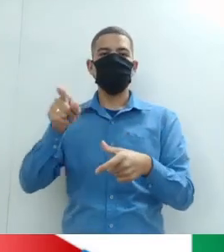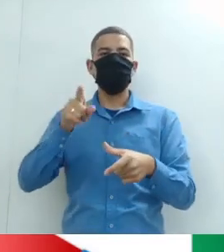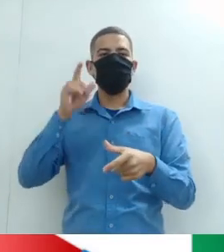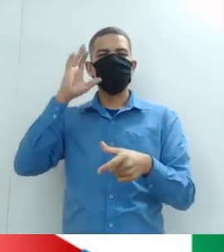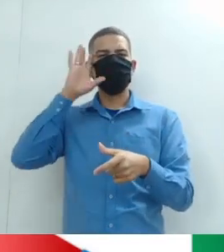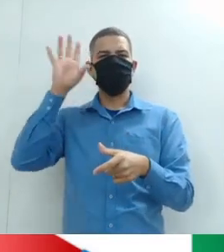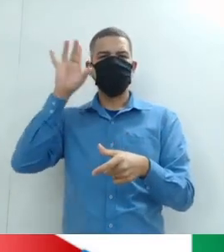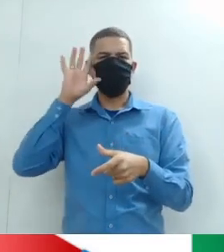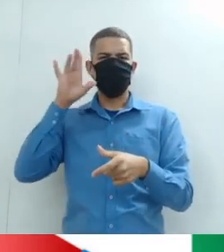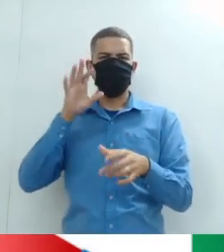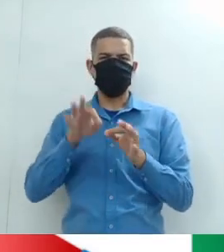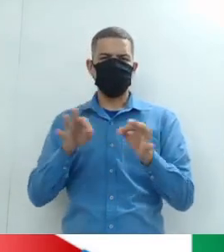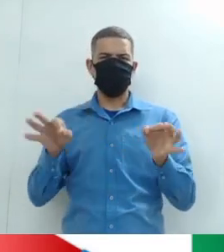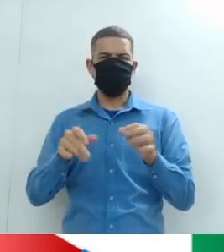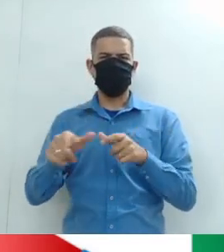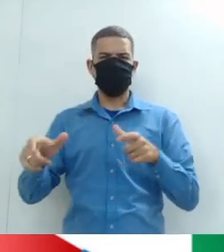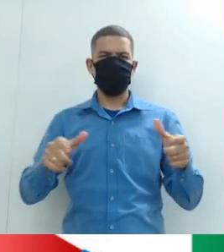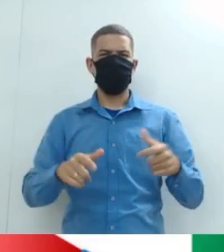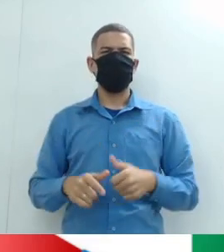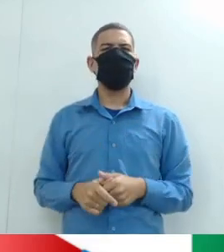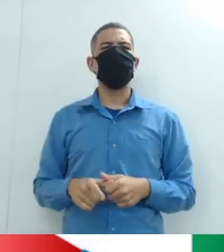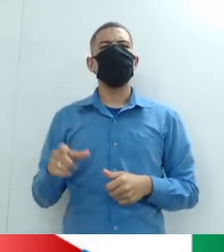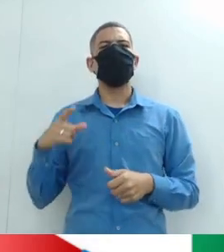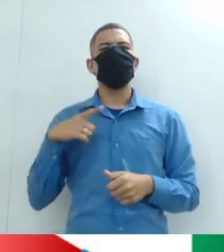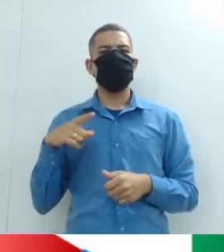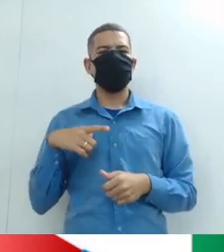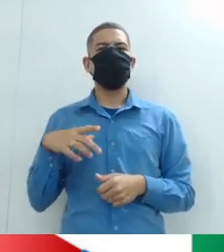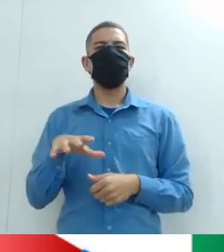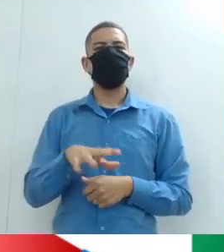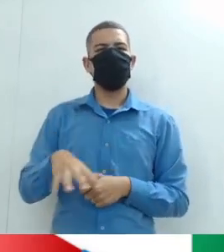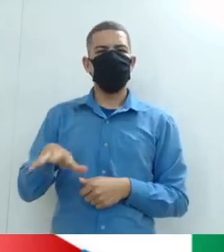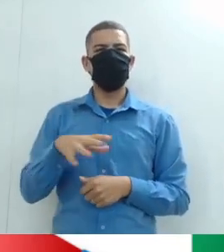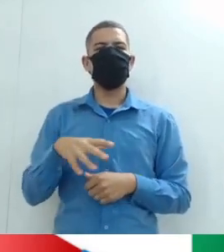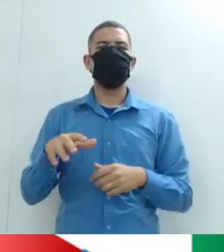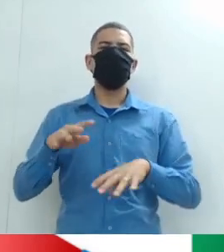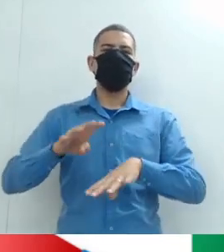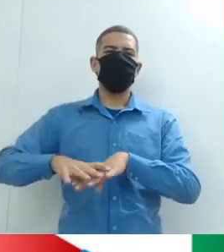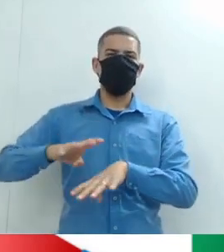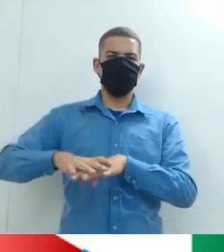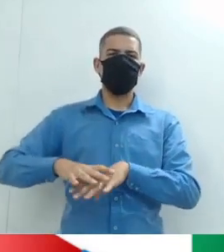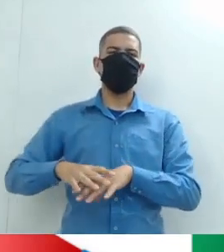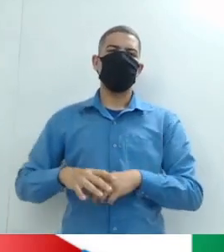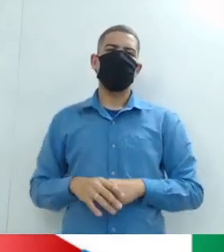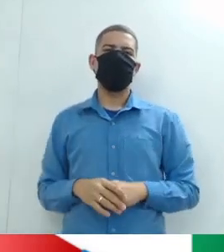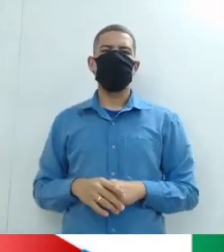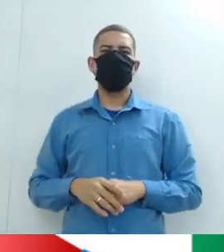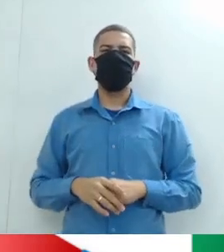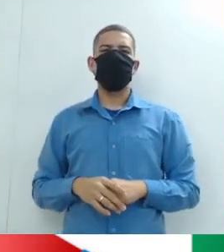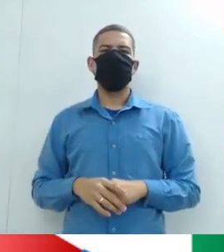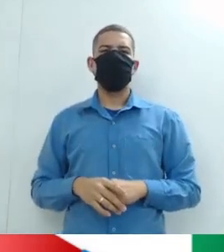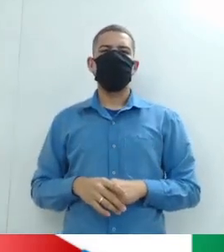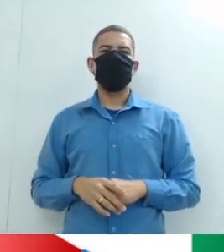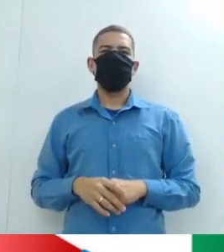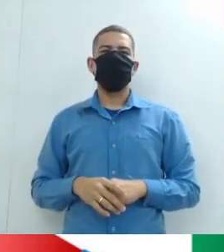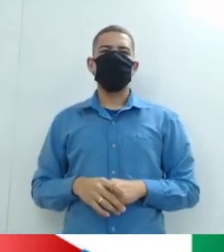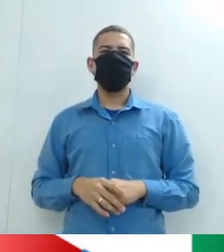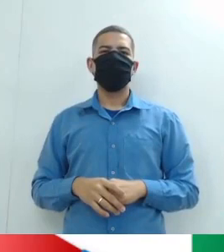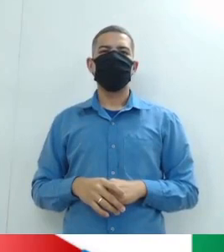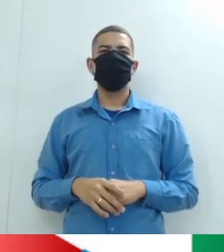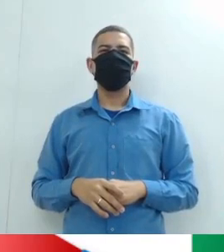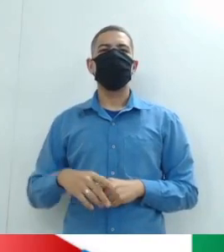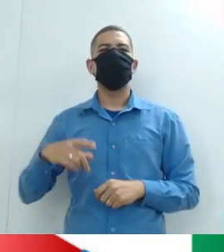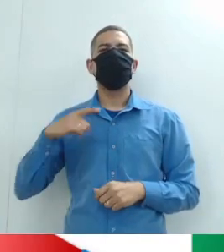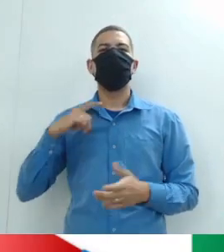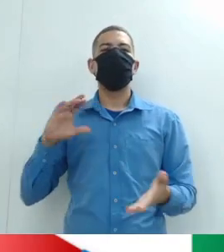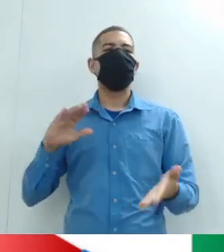medidas e grandezas. Hoje um campo da matemática que é o campo das grandezas e medidas. Bem colocado? Bom, até